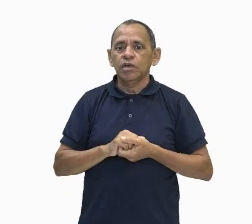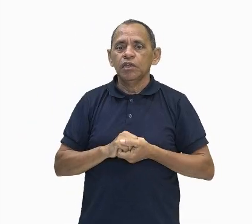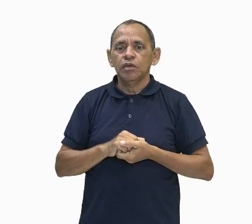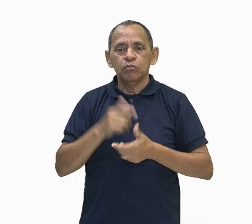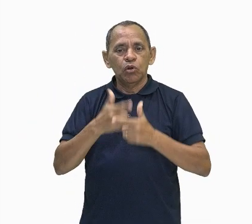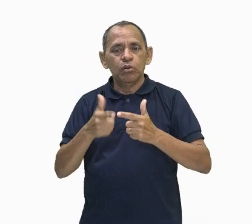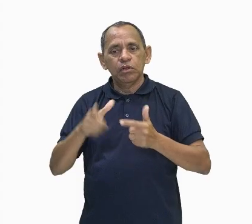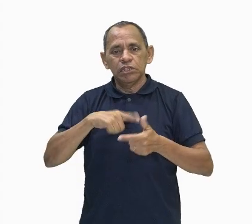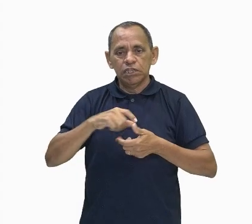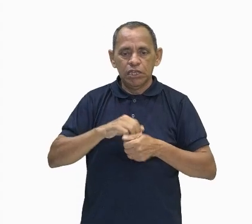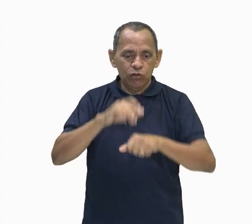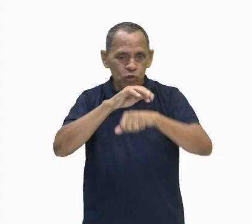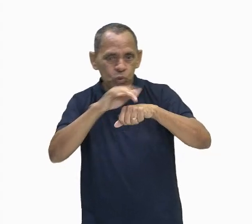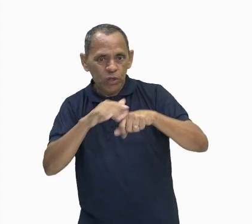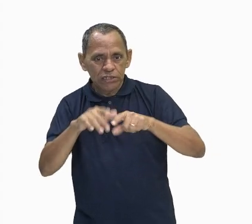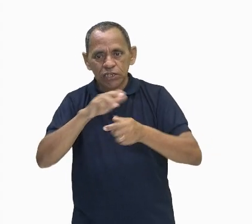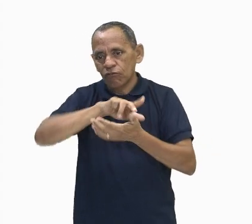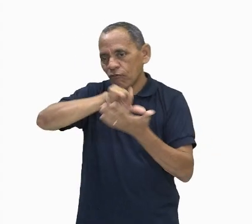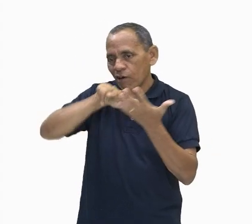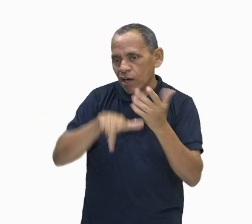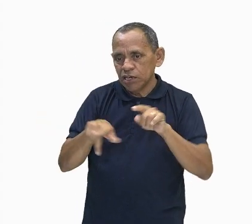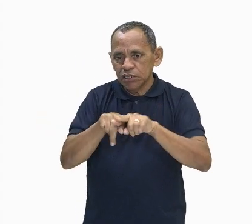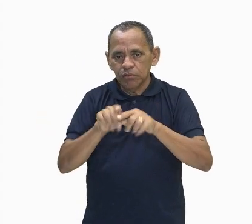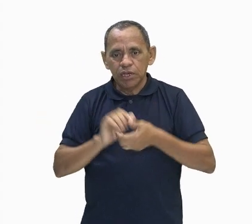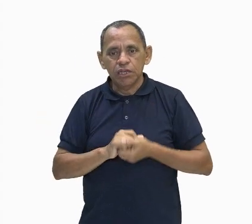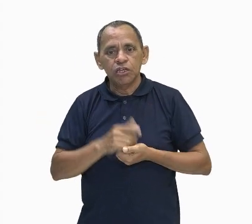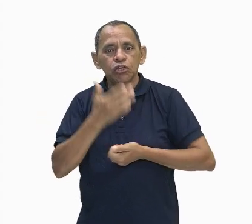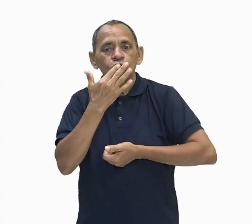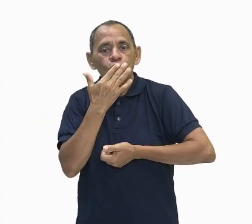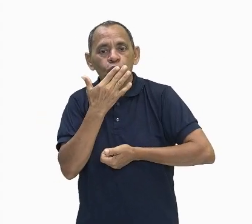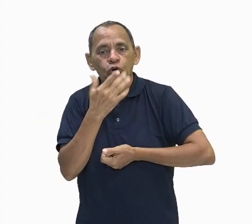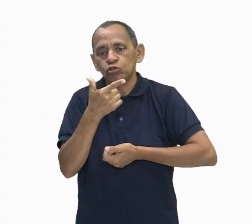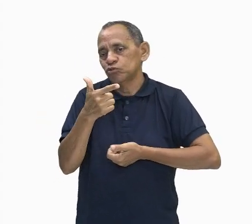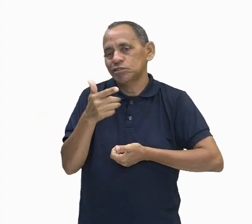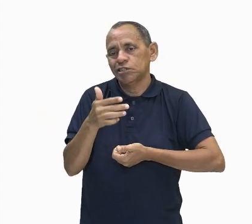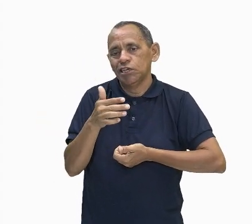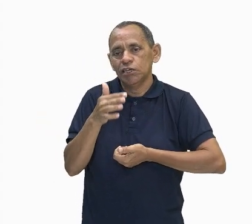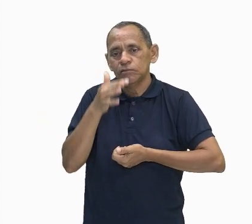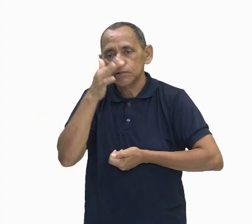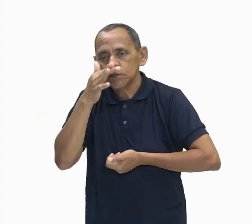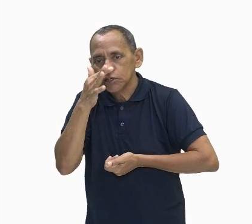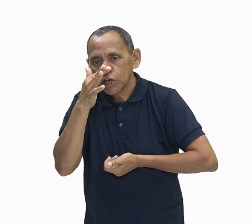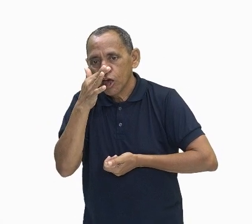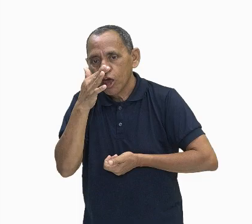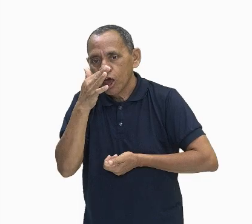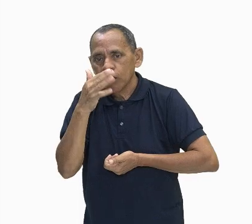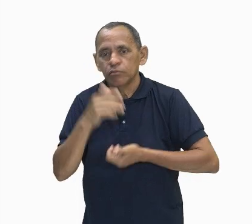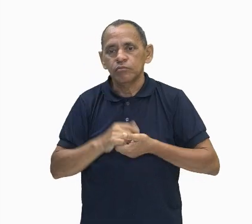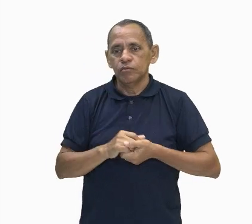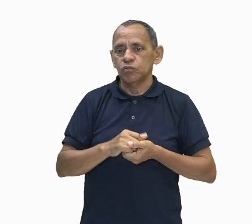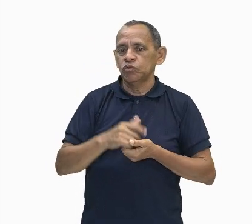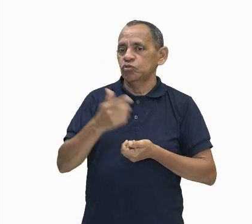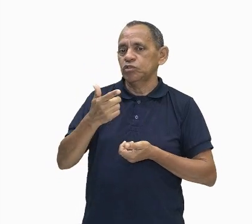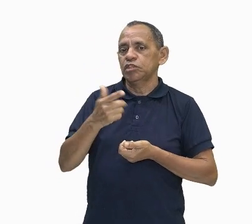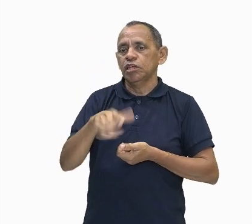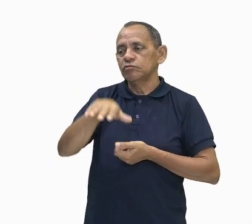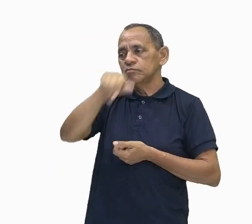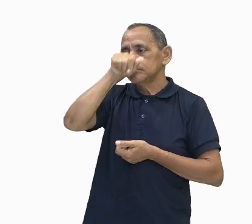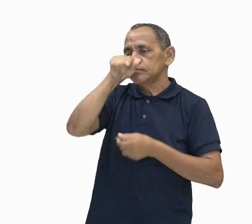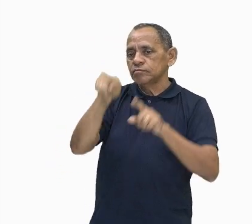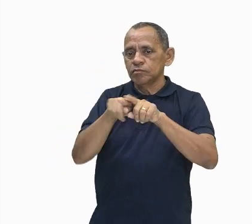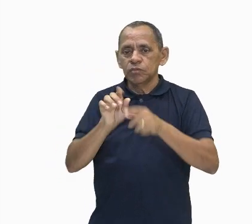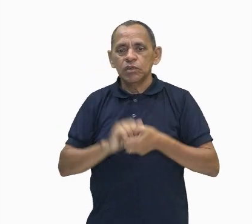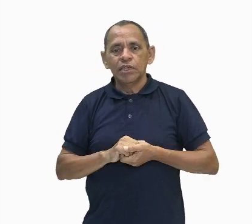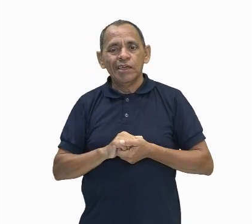cirrose, a anti-rosa atômica, sem cor, sem perfume, sem rosa, sem nada. Então, a rosa é uma